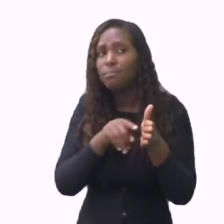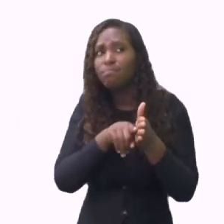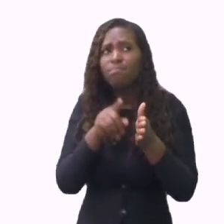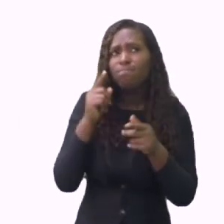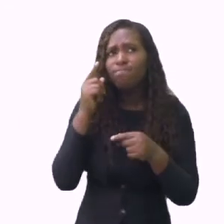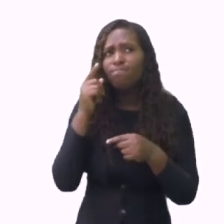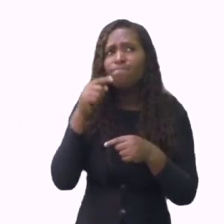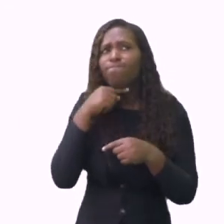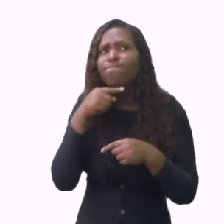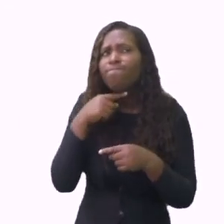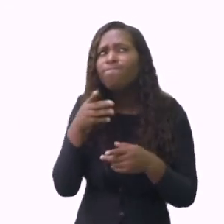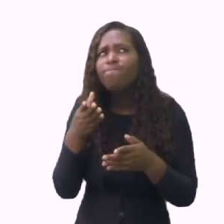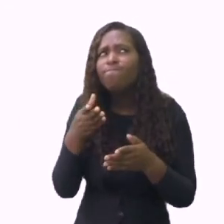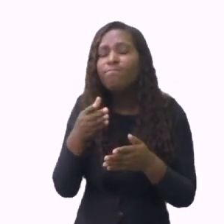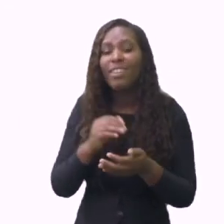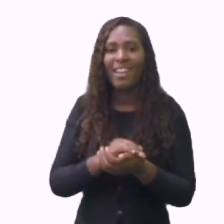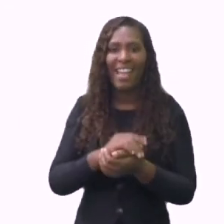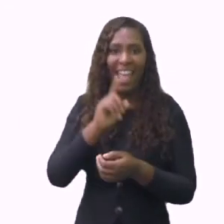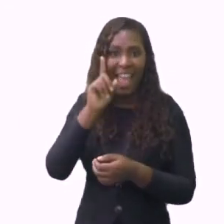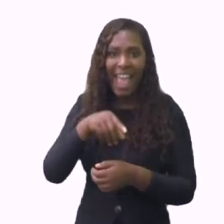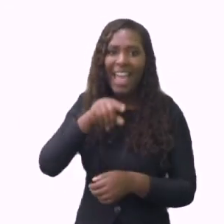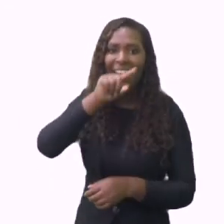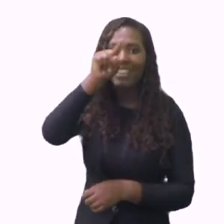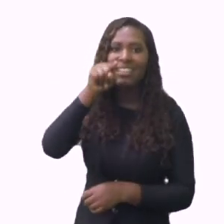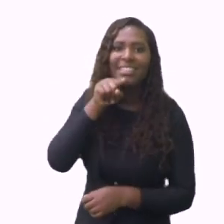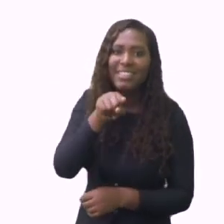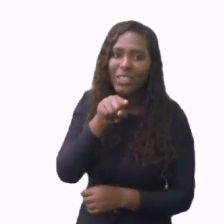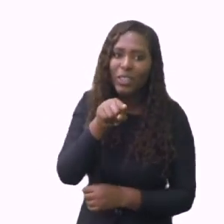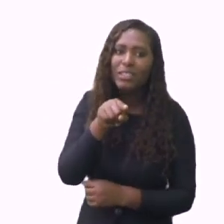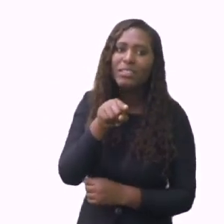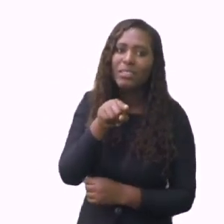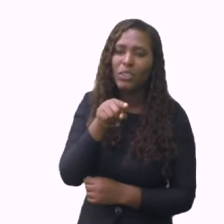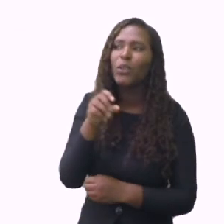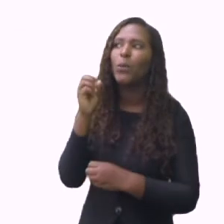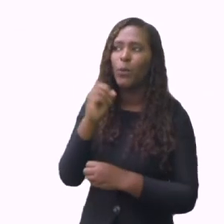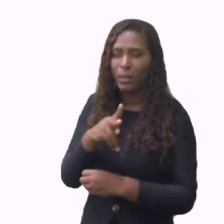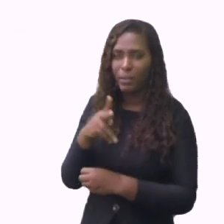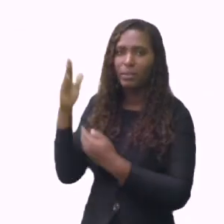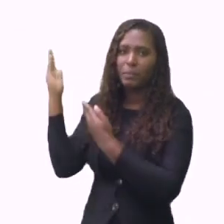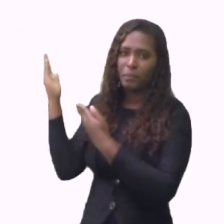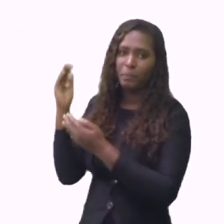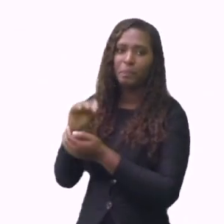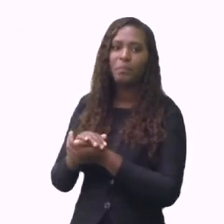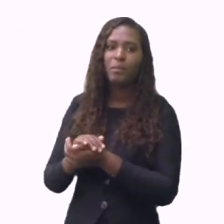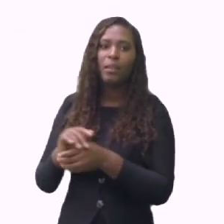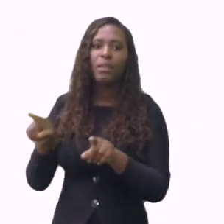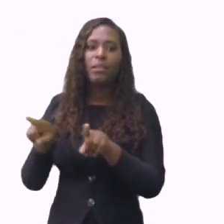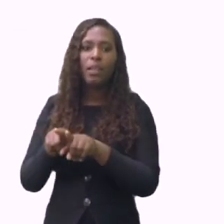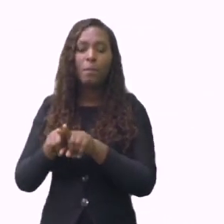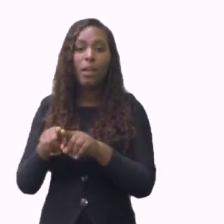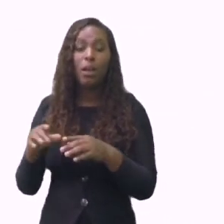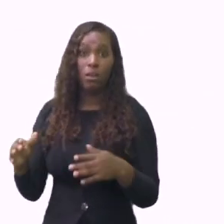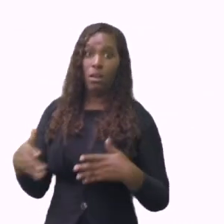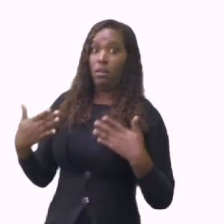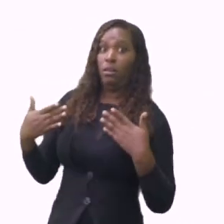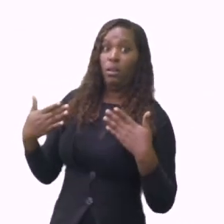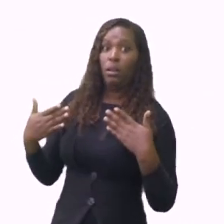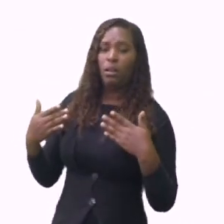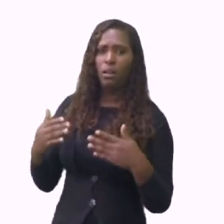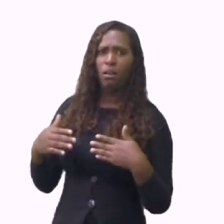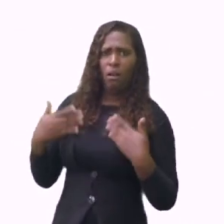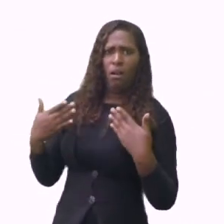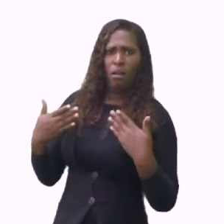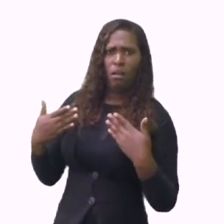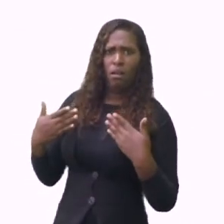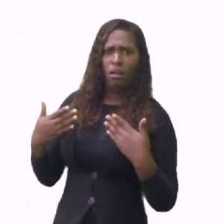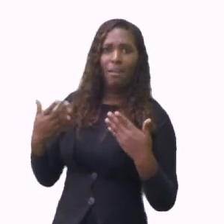de interrogação. Ele tem um nome, interrogação, indica pergunta. Indica um espanto, uma surpresa.